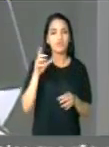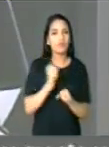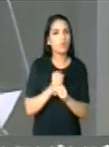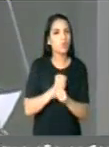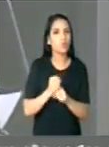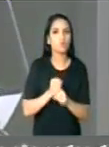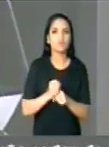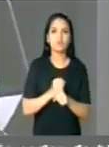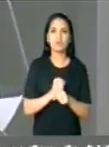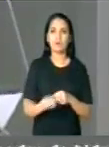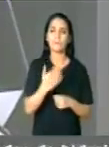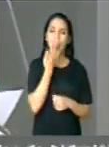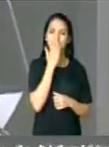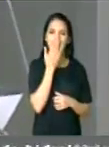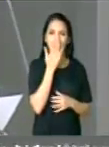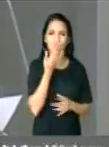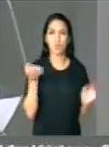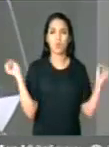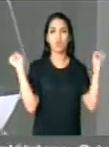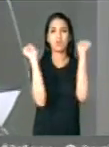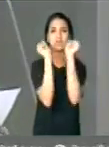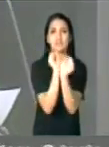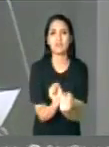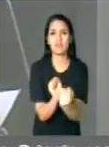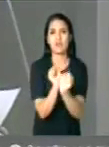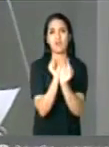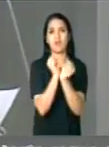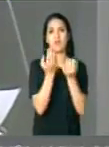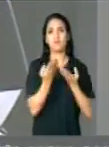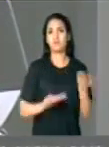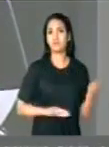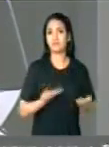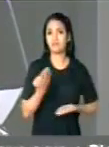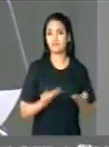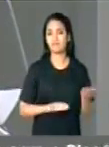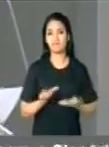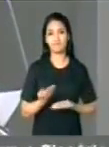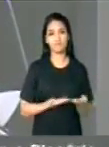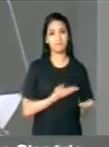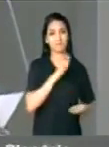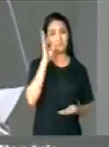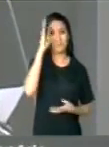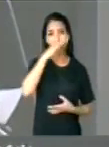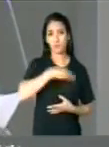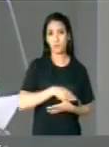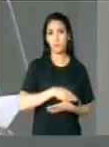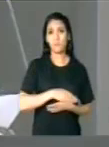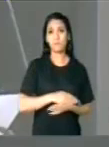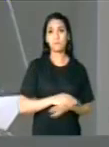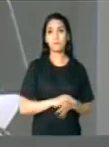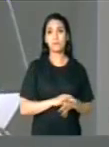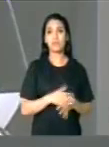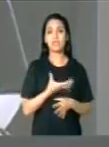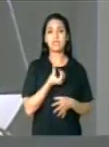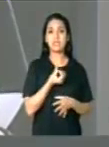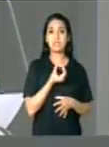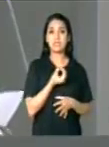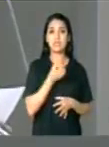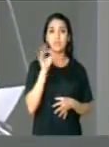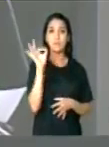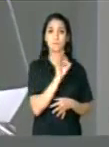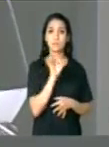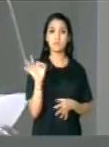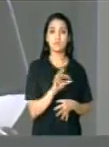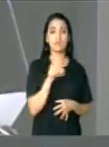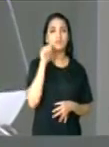prostituição, escravidão e servidão. E para finalizar, aproximadamente 60% das mulheres